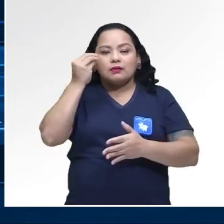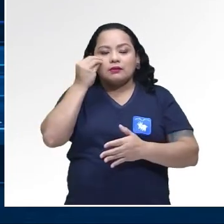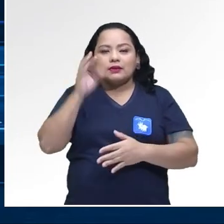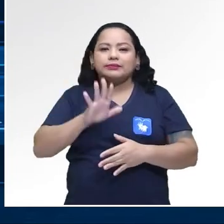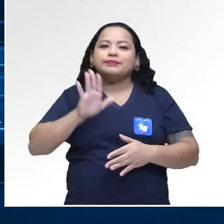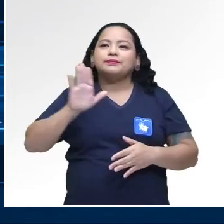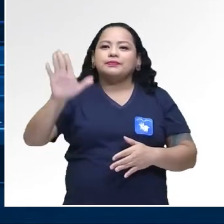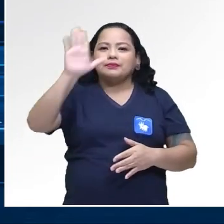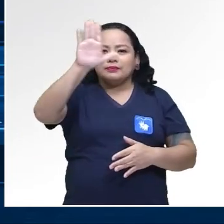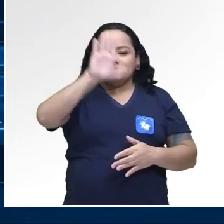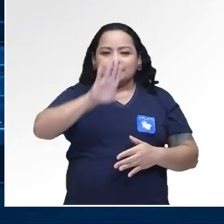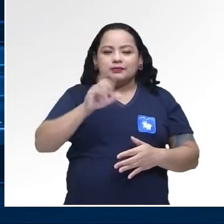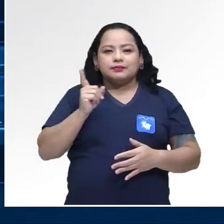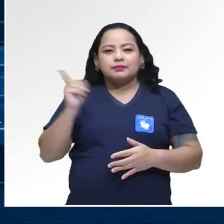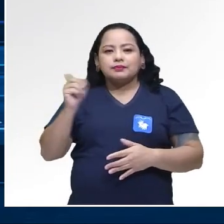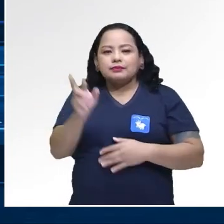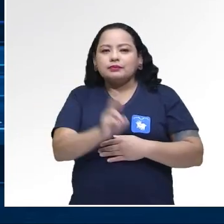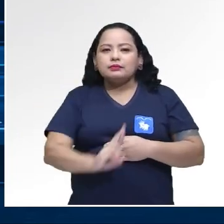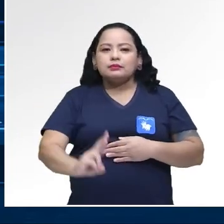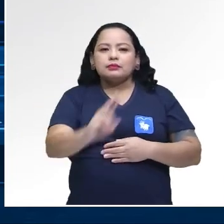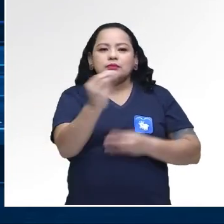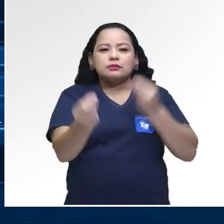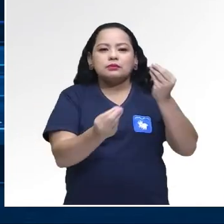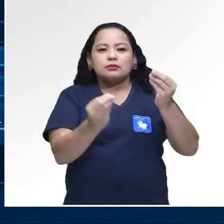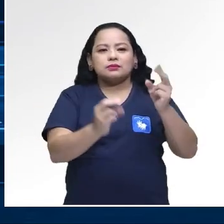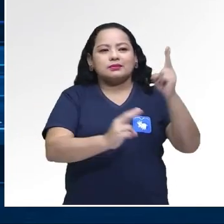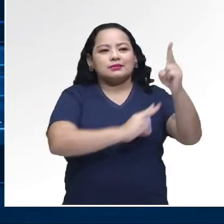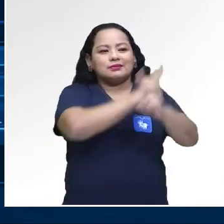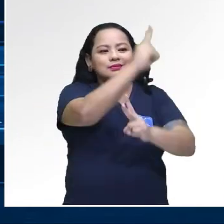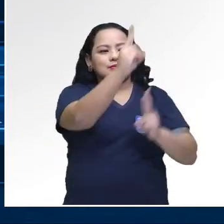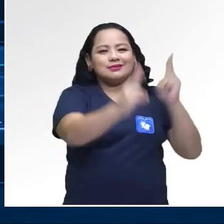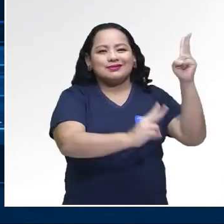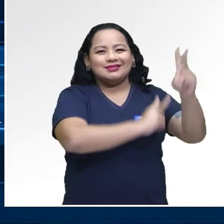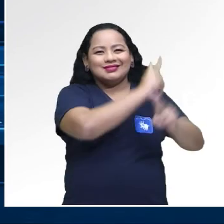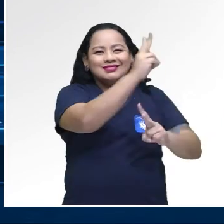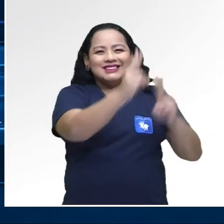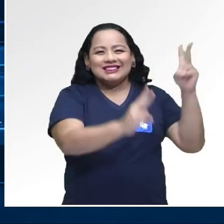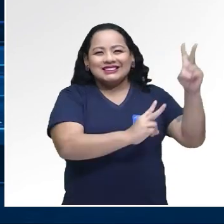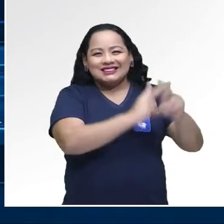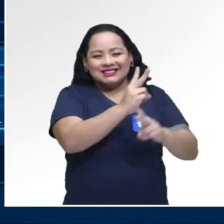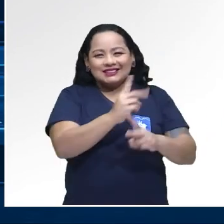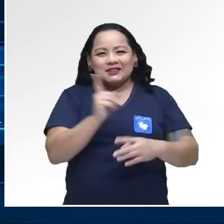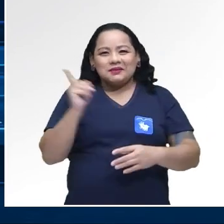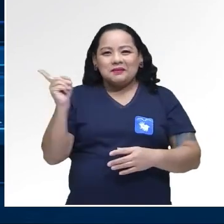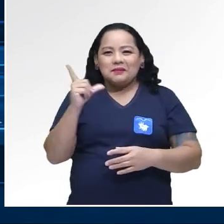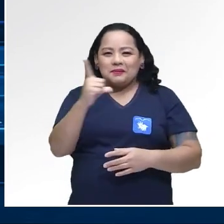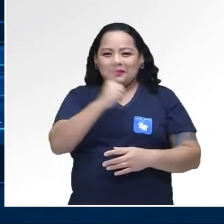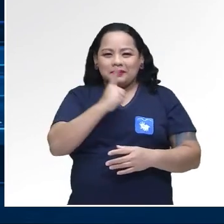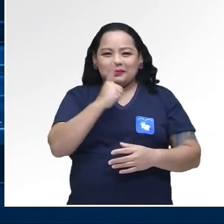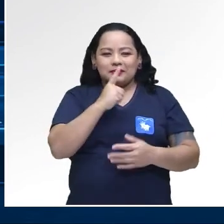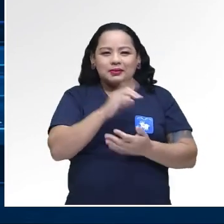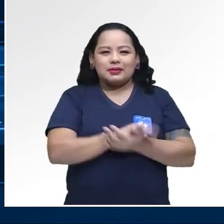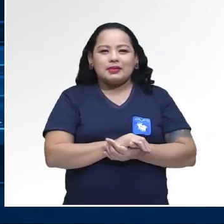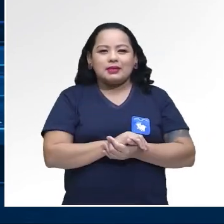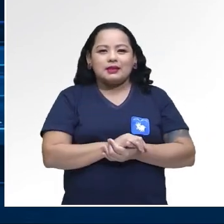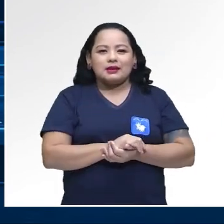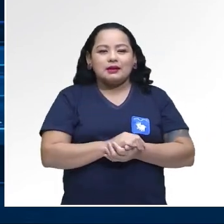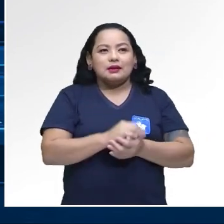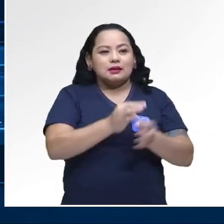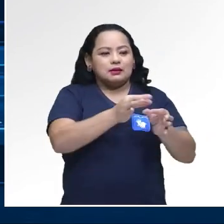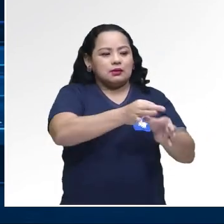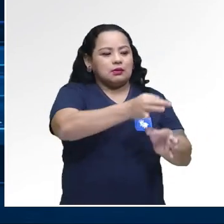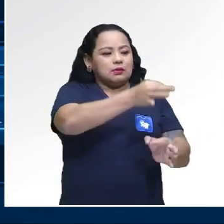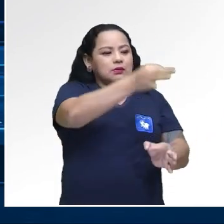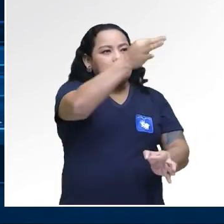próxima imagem a representação da usina eólica. Né? A gente tem aqui ó, as hélices, né,